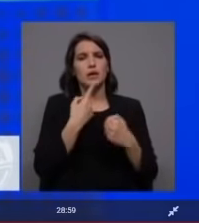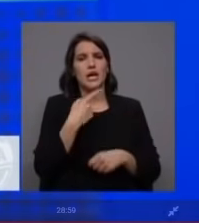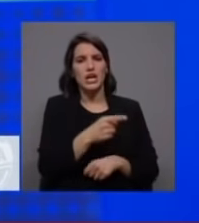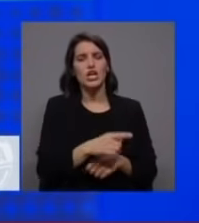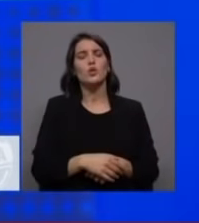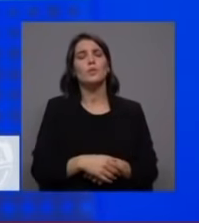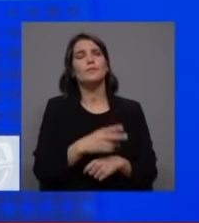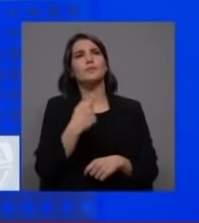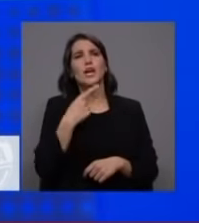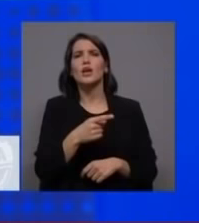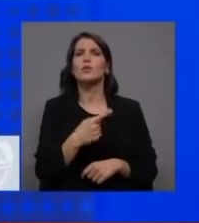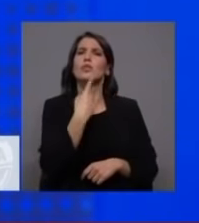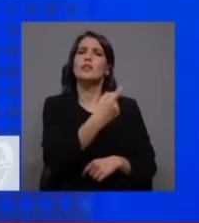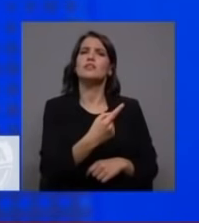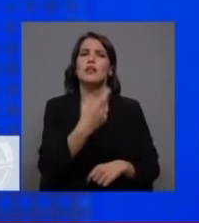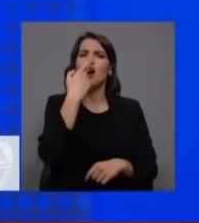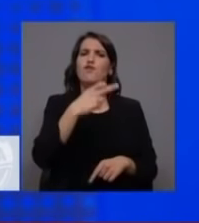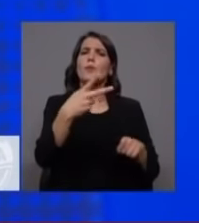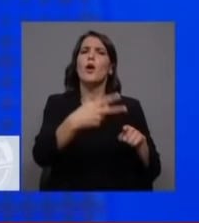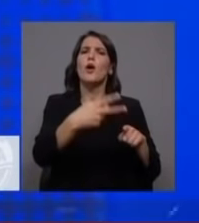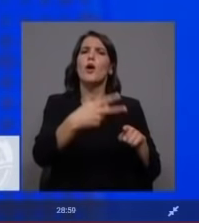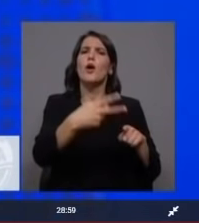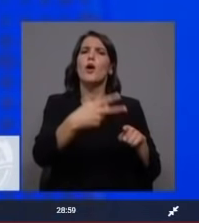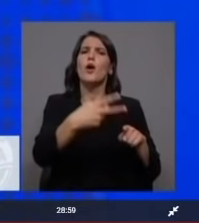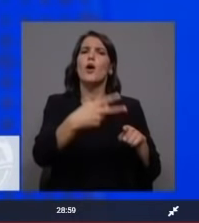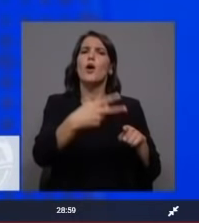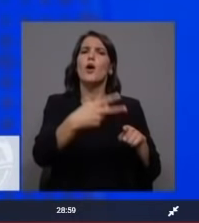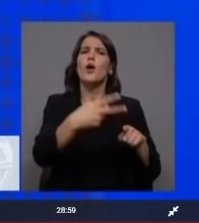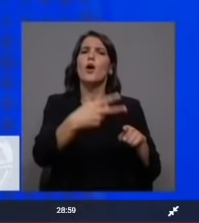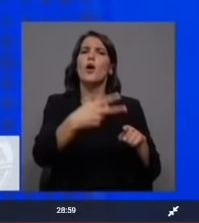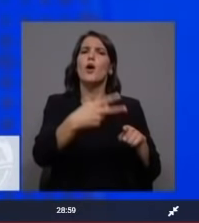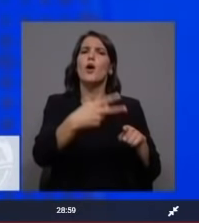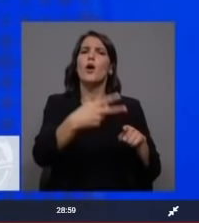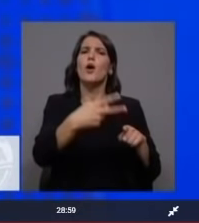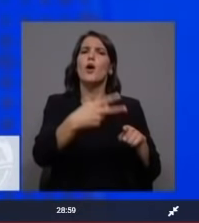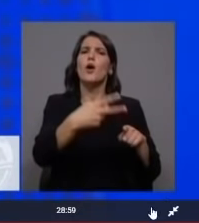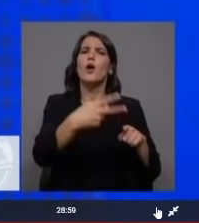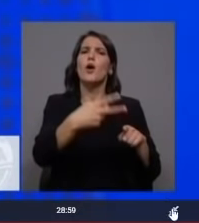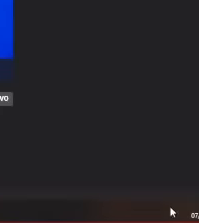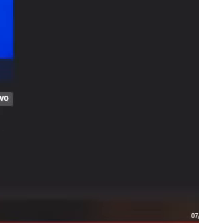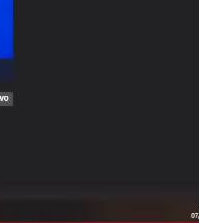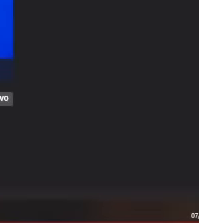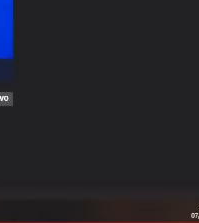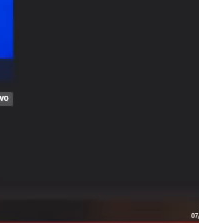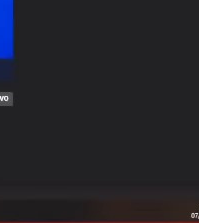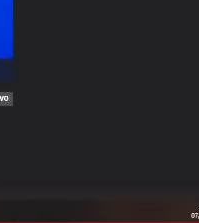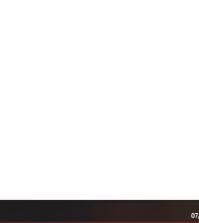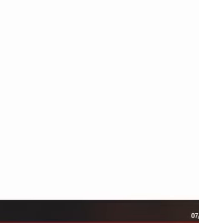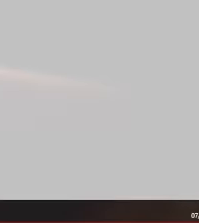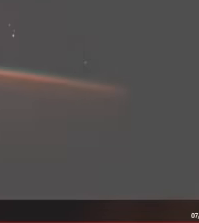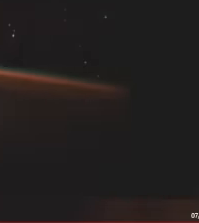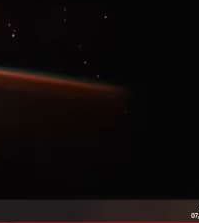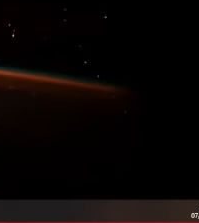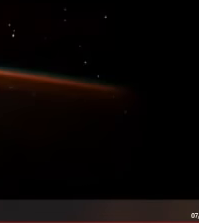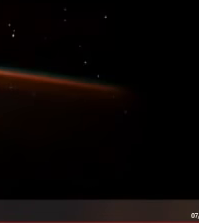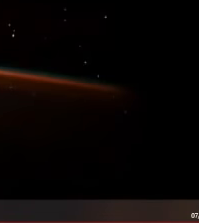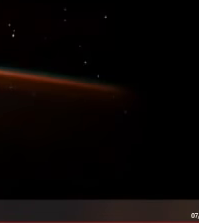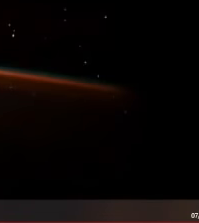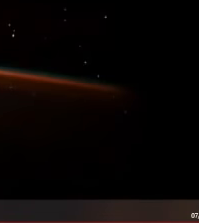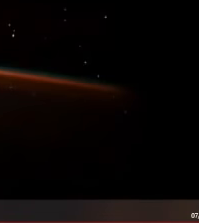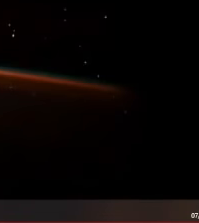confronto toco eu falei muitas coisas eu falo eu falo então agora quero ver eu achei aqui imagine eu vou fazer com isso